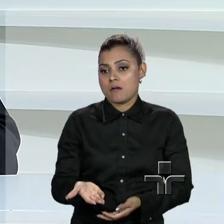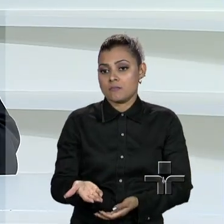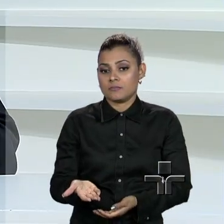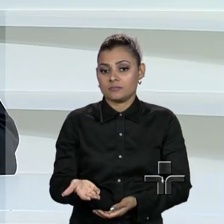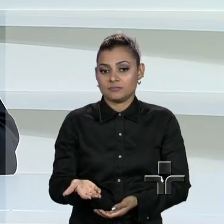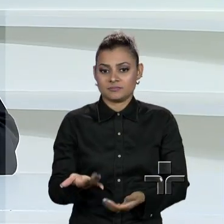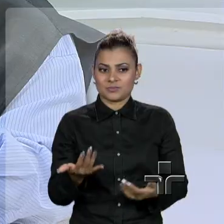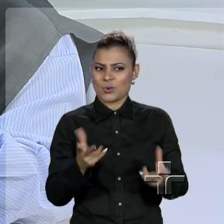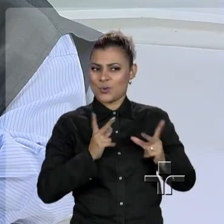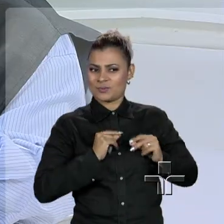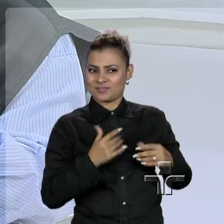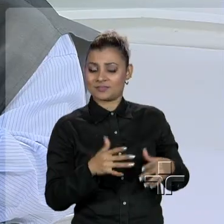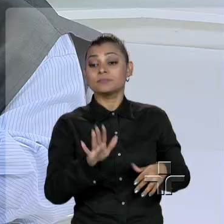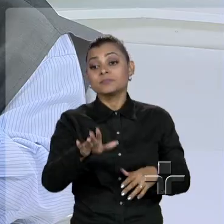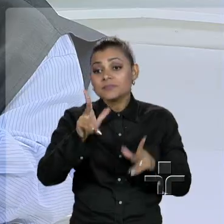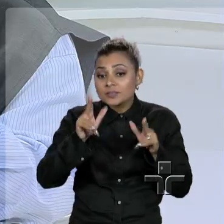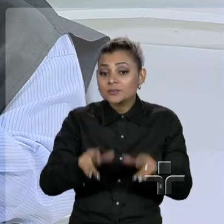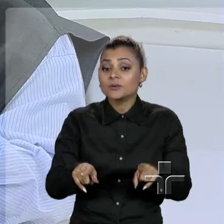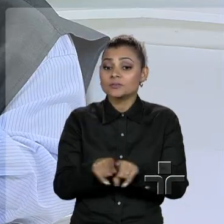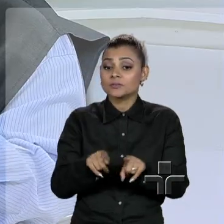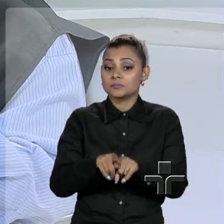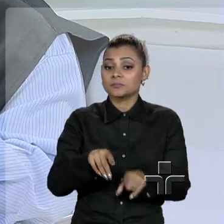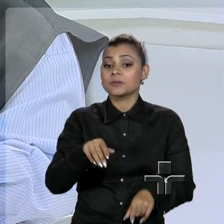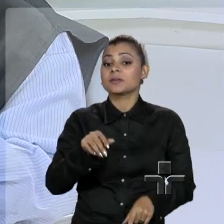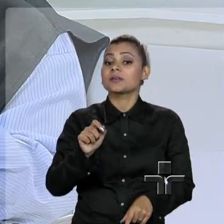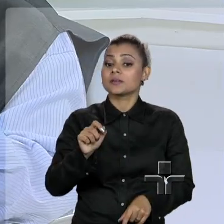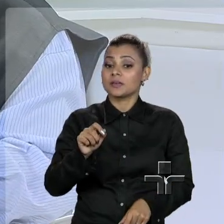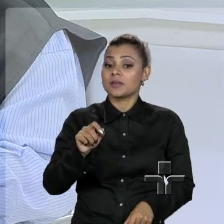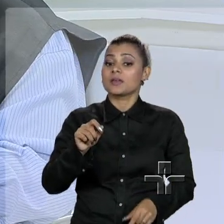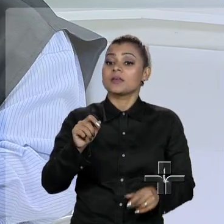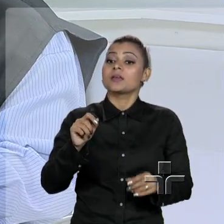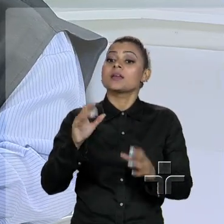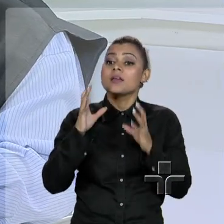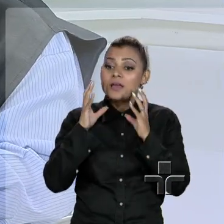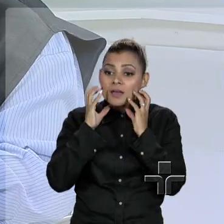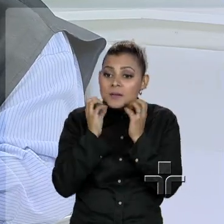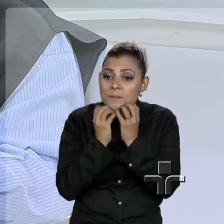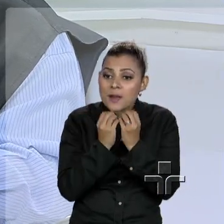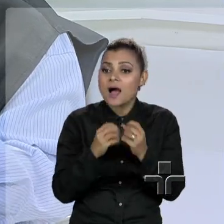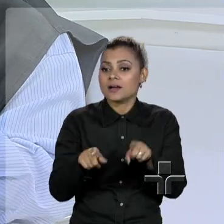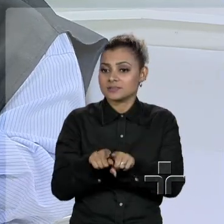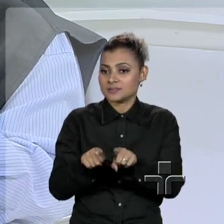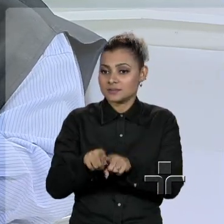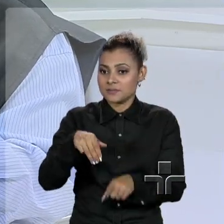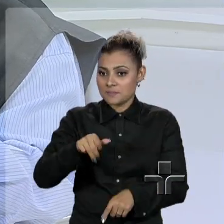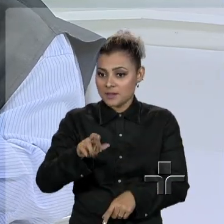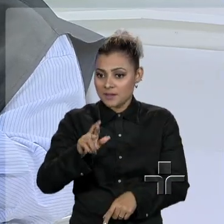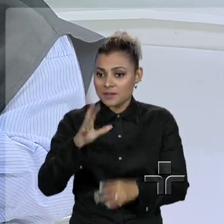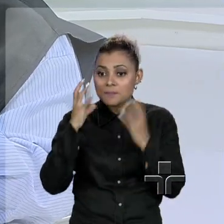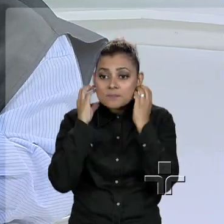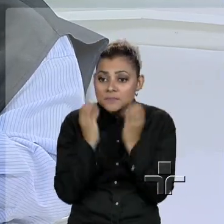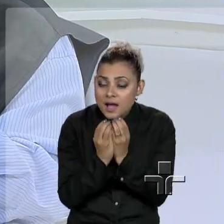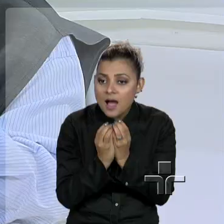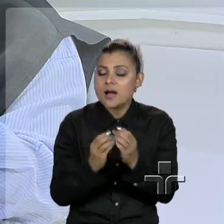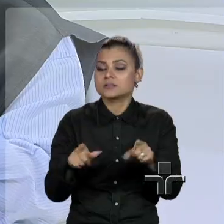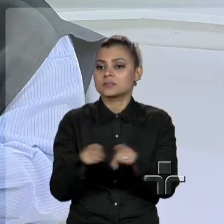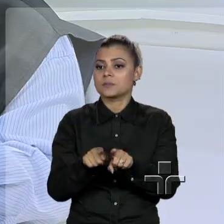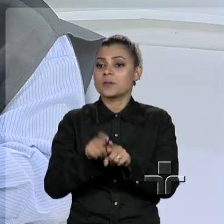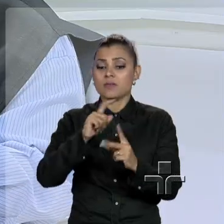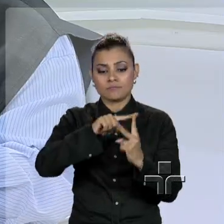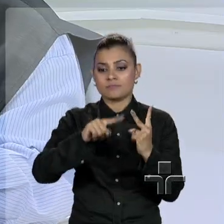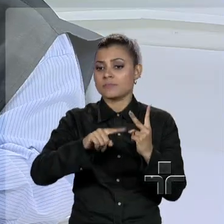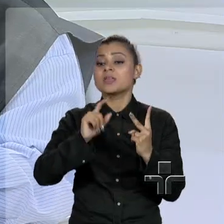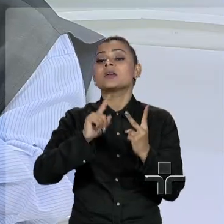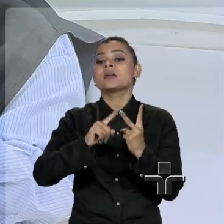pelo contrário. Marx é um pobre desgraçado, junto com o Keynes. São os dois